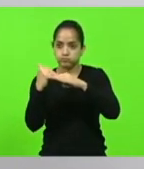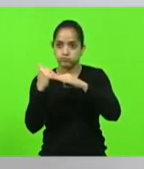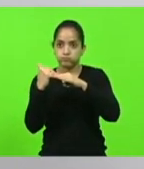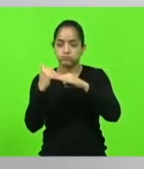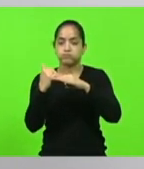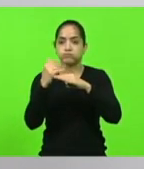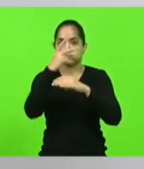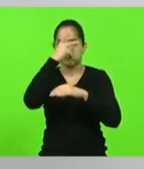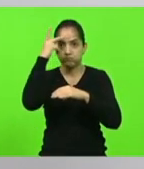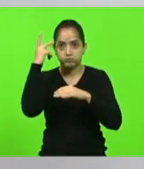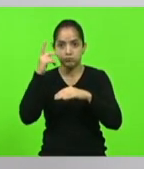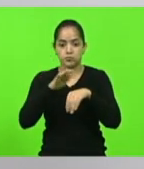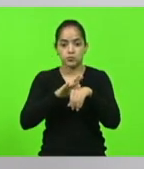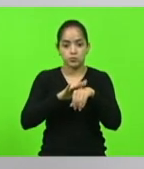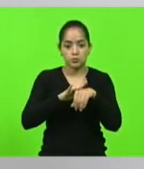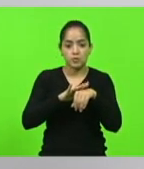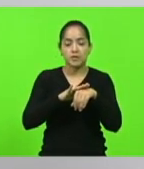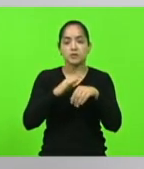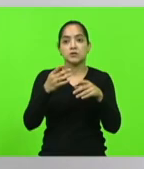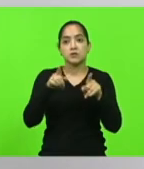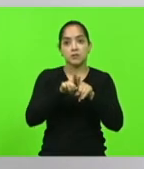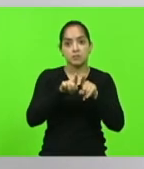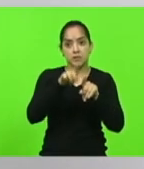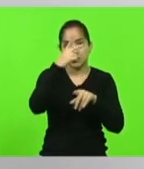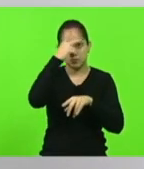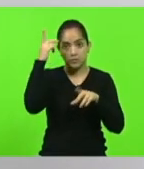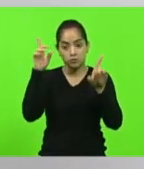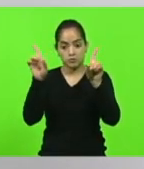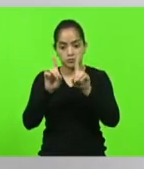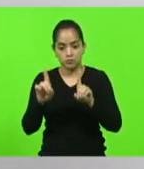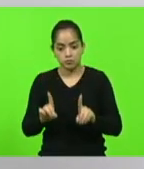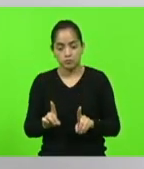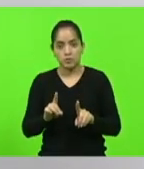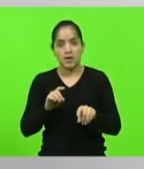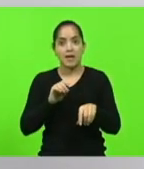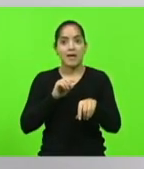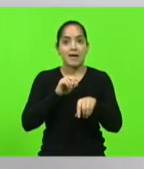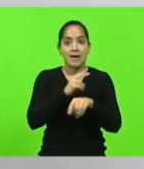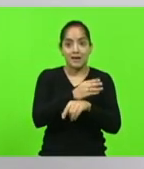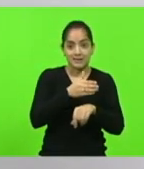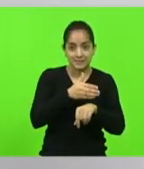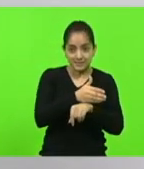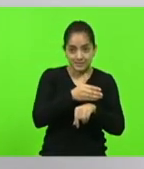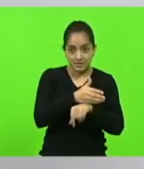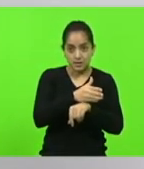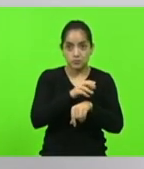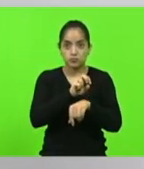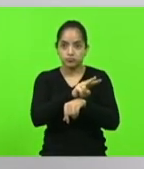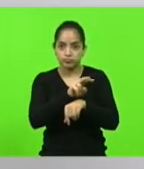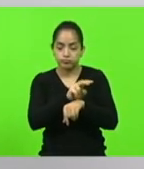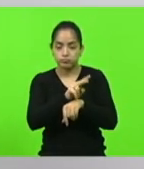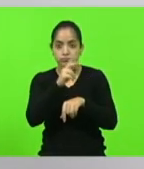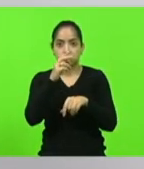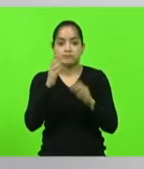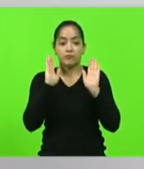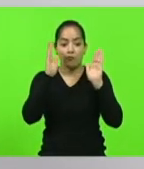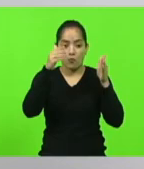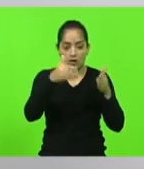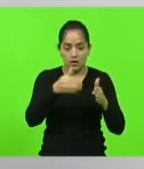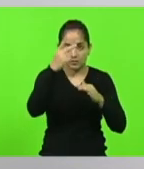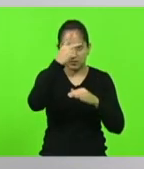crônicos a pessoas com deficiência para fins de acesso ao percentual legal de vagas destinado às vezes com deficiência